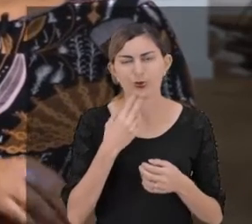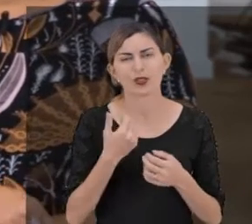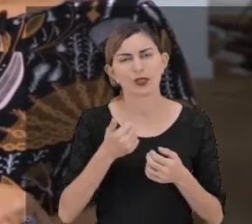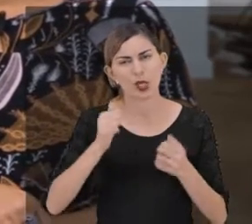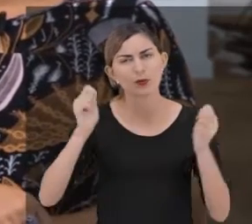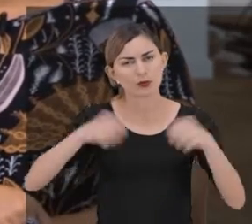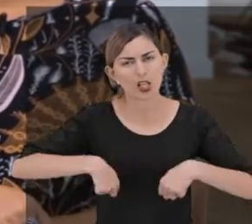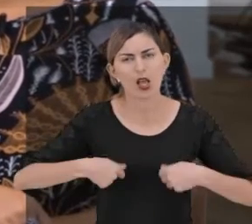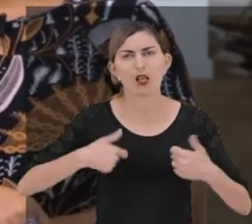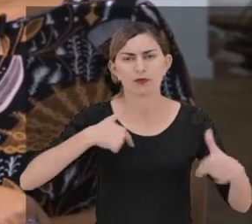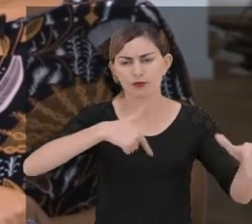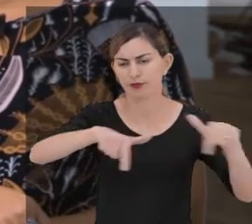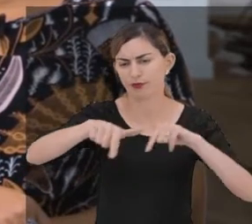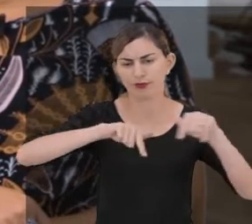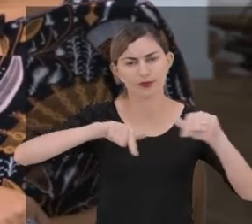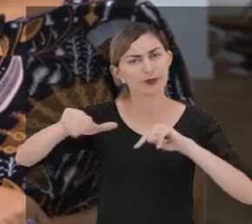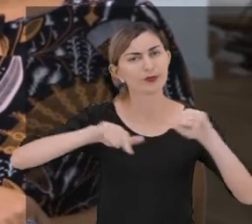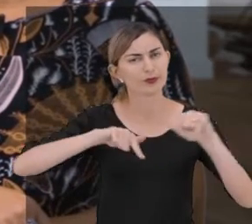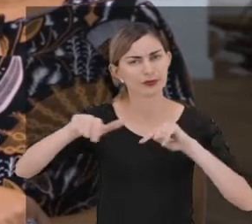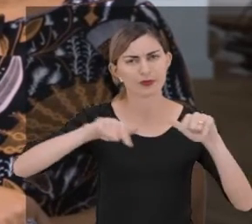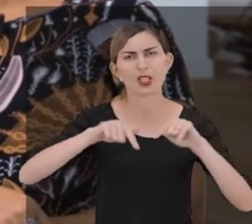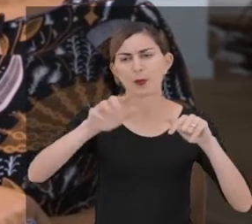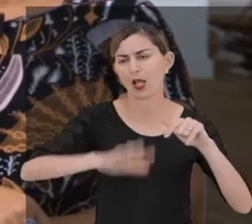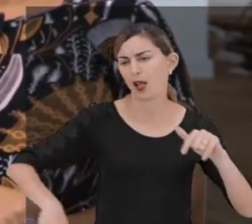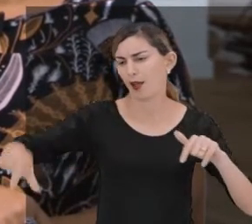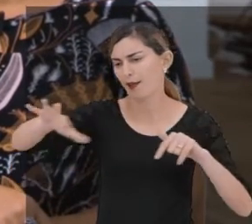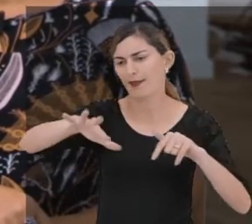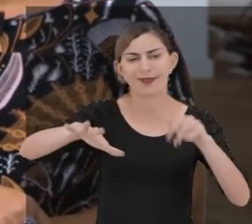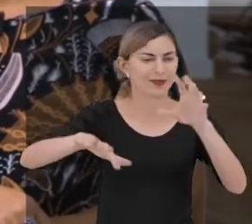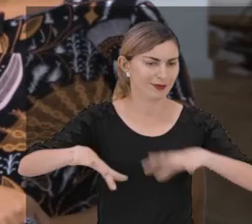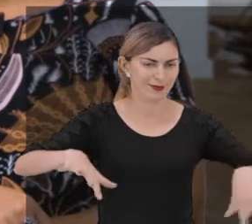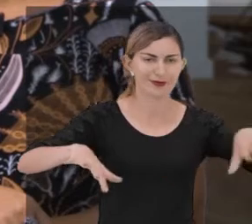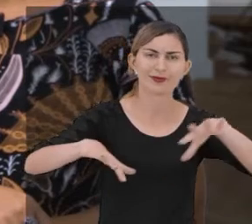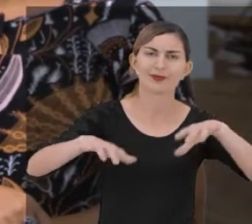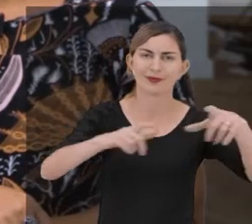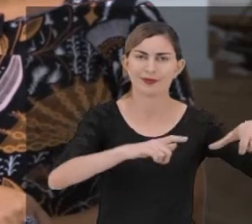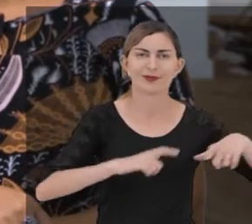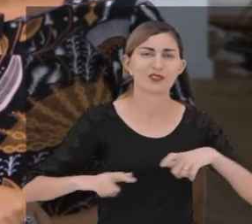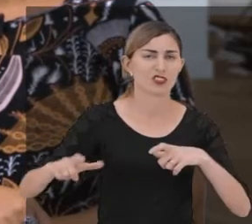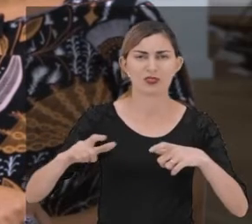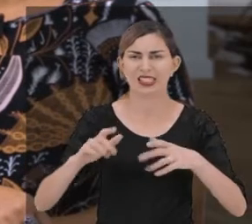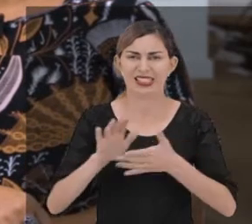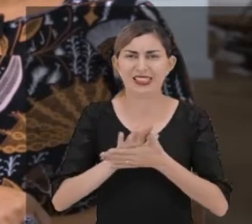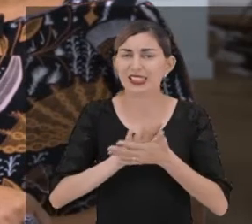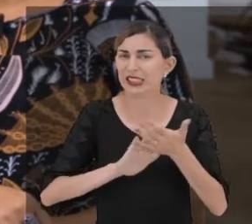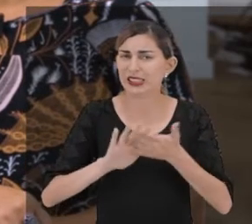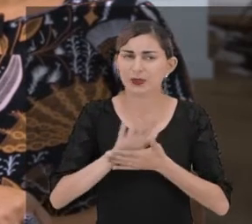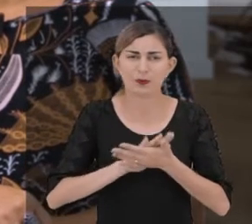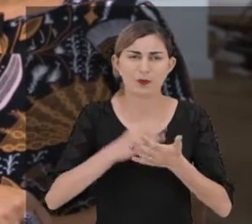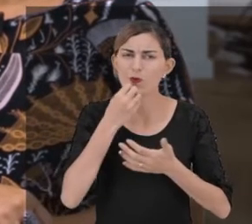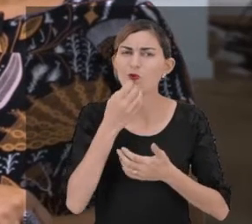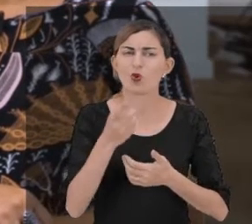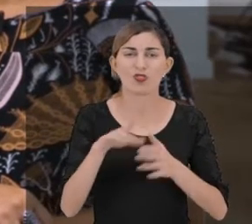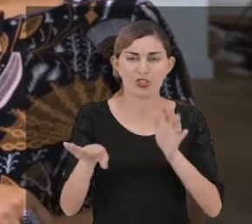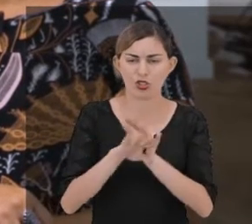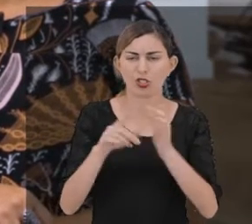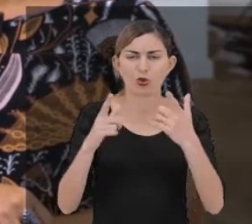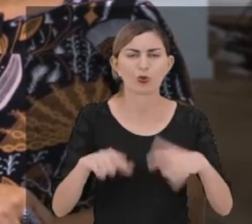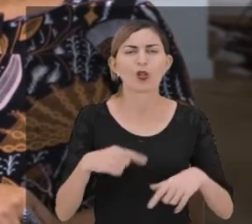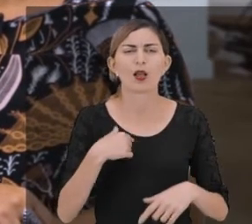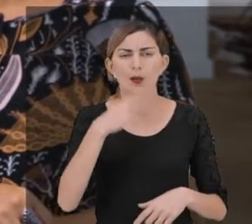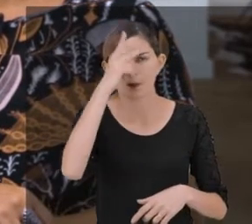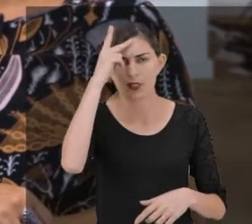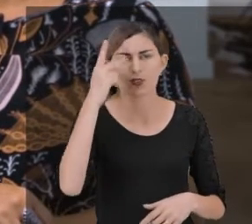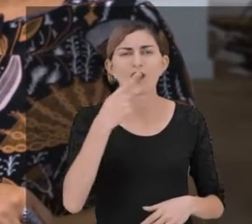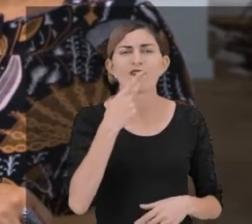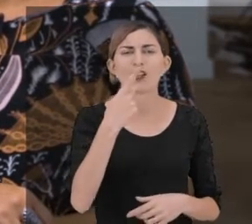estar apto a trabalhar nas áreas. Não é nada bom quando você chega num lugar em que a pessoa fala